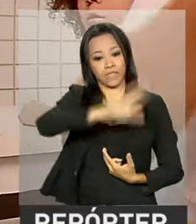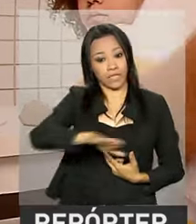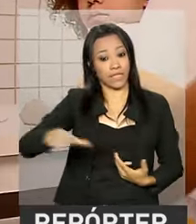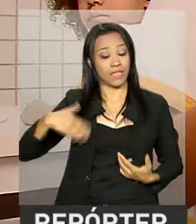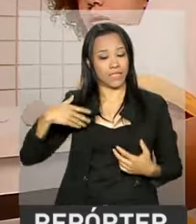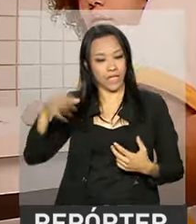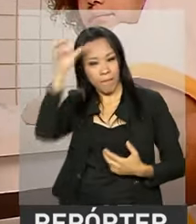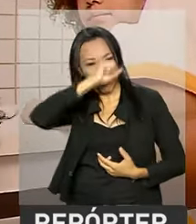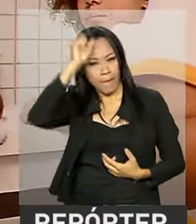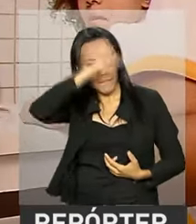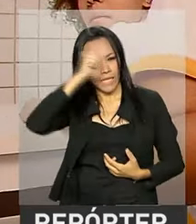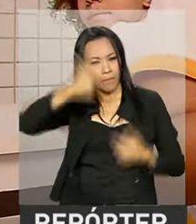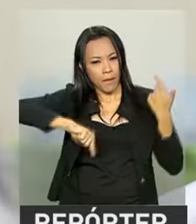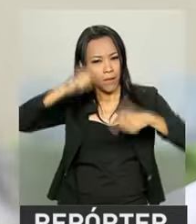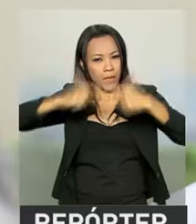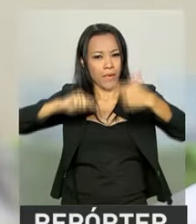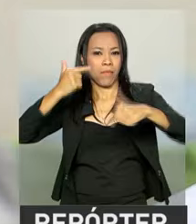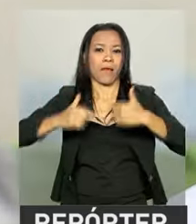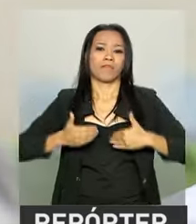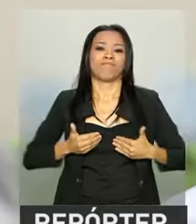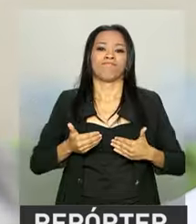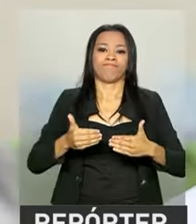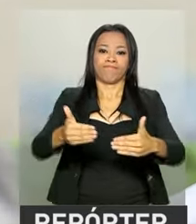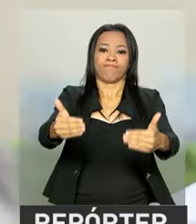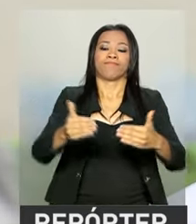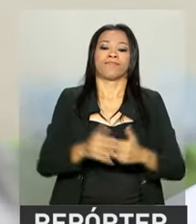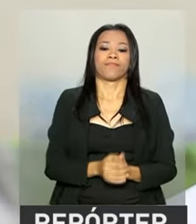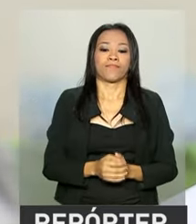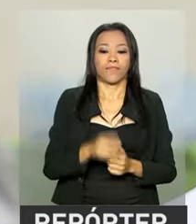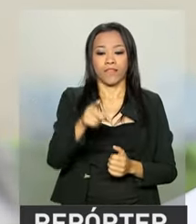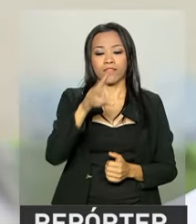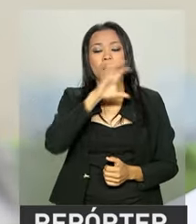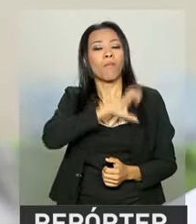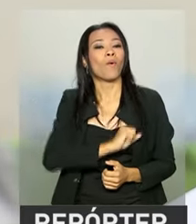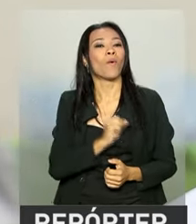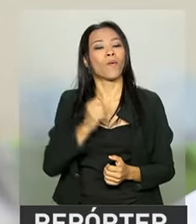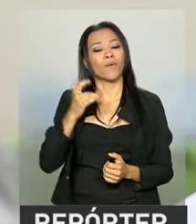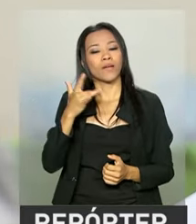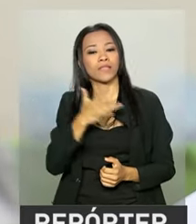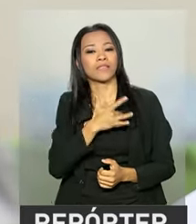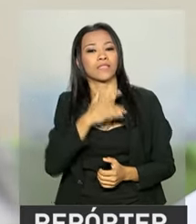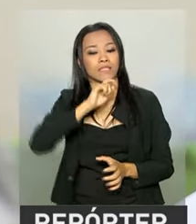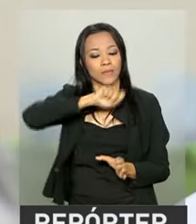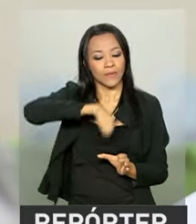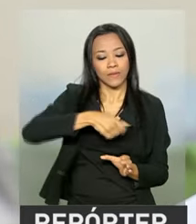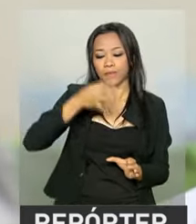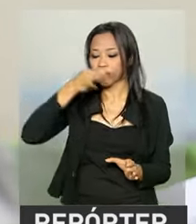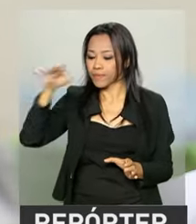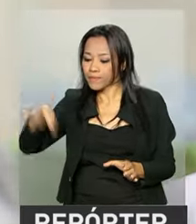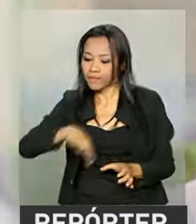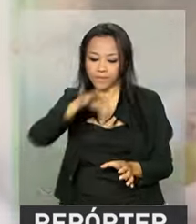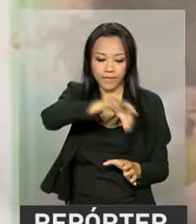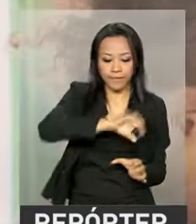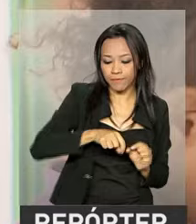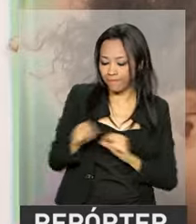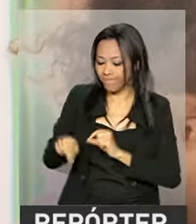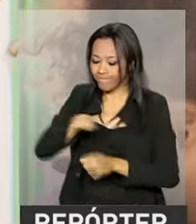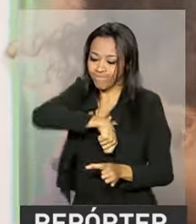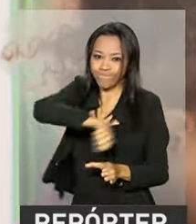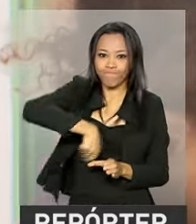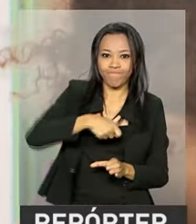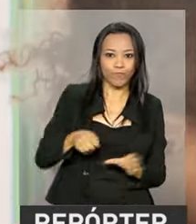para aprender cada vez mais. Você faz o amor, você faz com carinho, uma pitada de um e a pitada do outro, né?